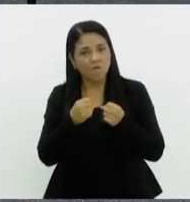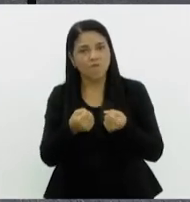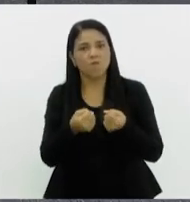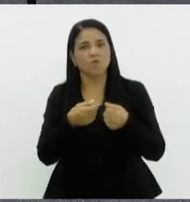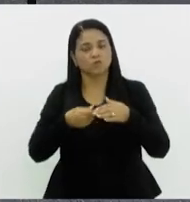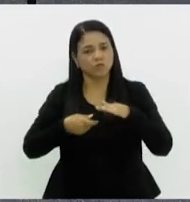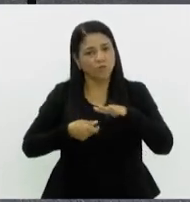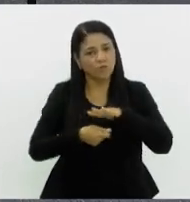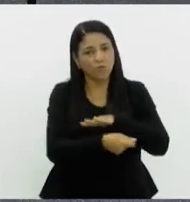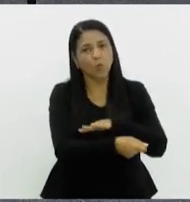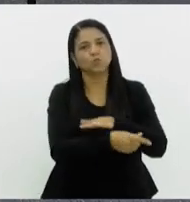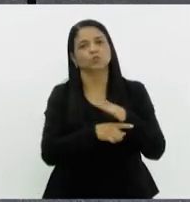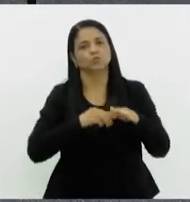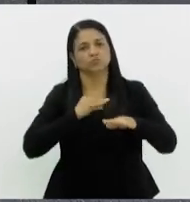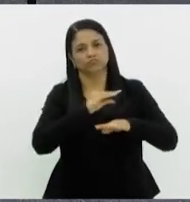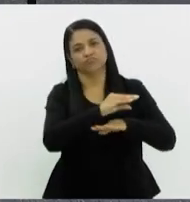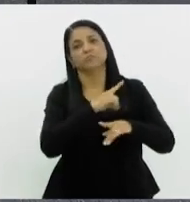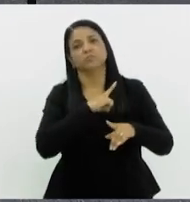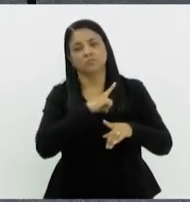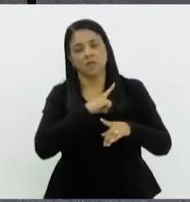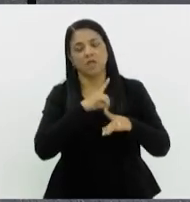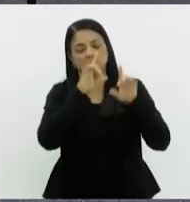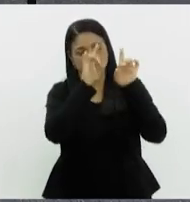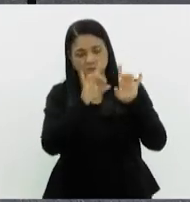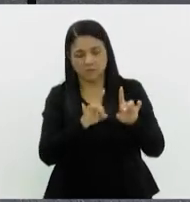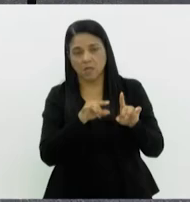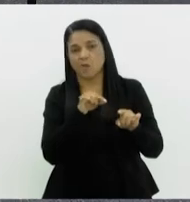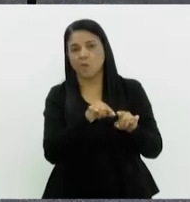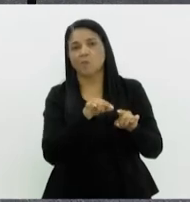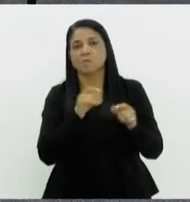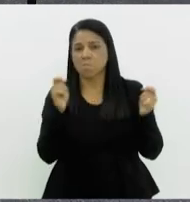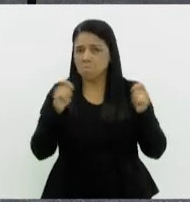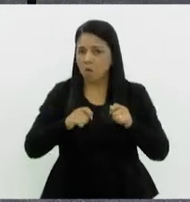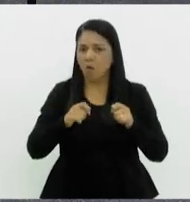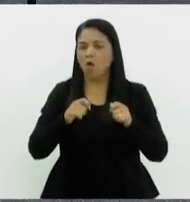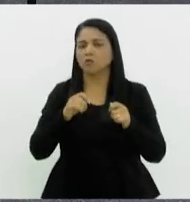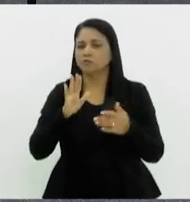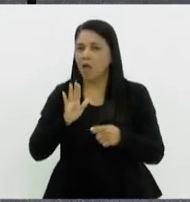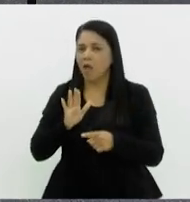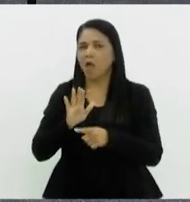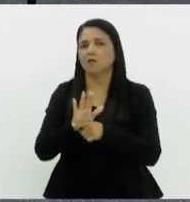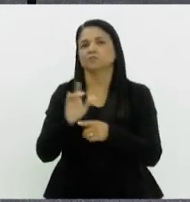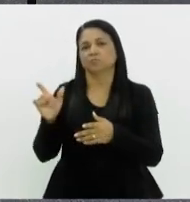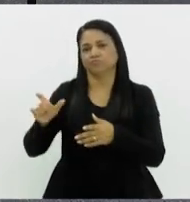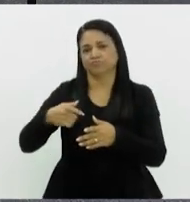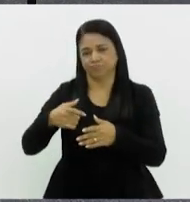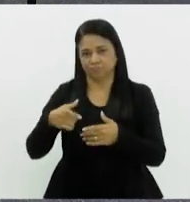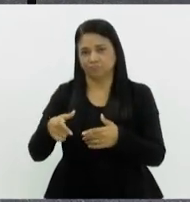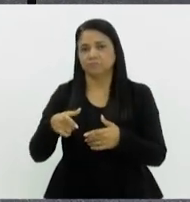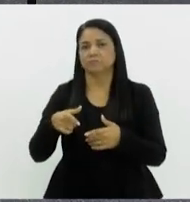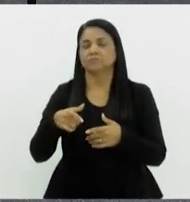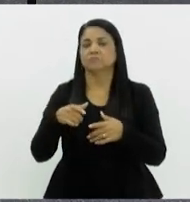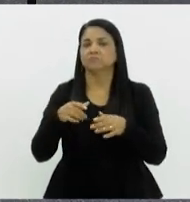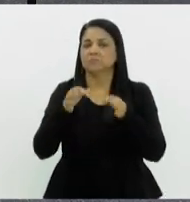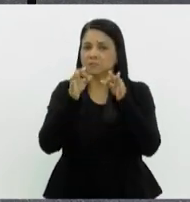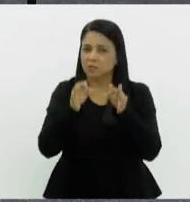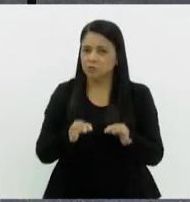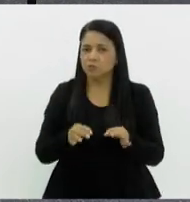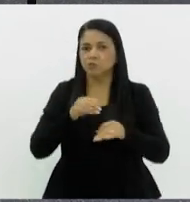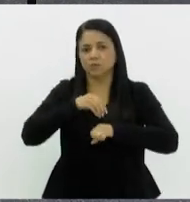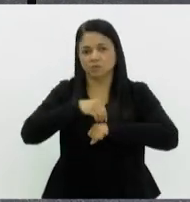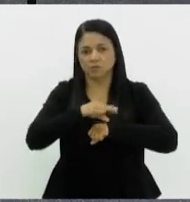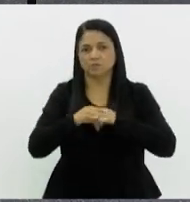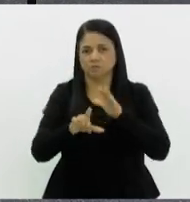fundos específicos que podem e devem cumprir o que Vossa Excelência pretende nessa justa